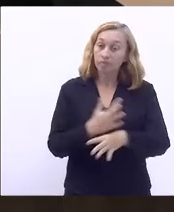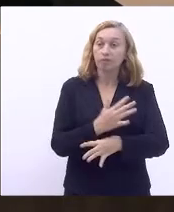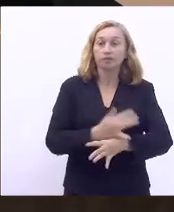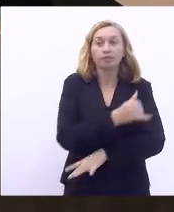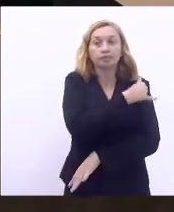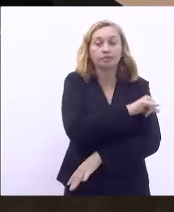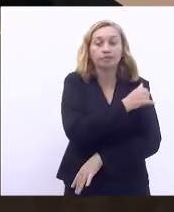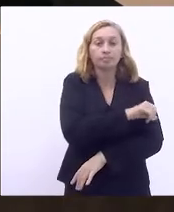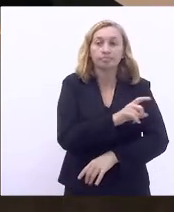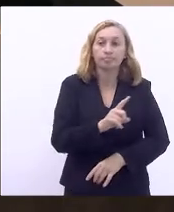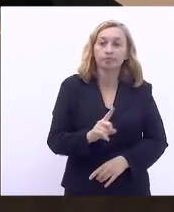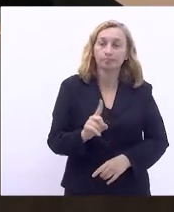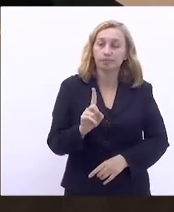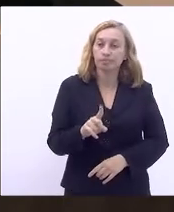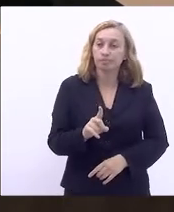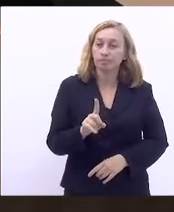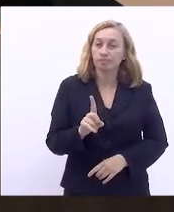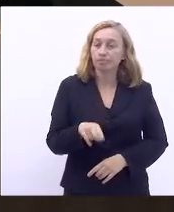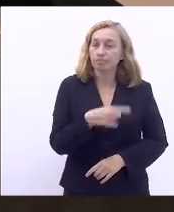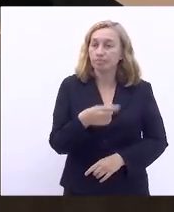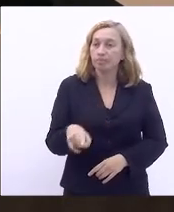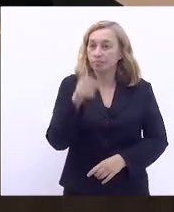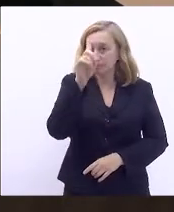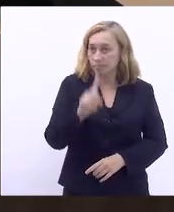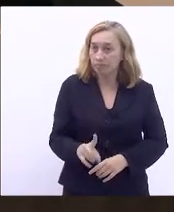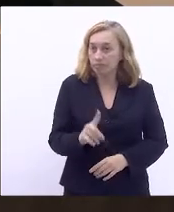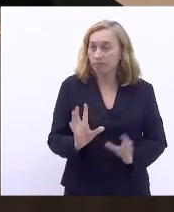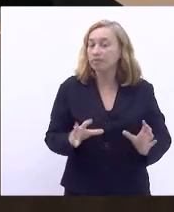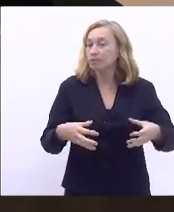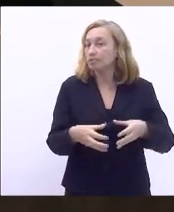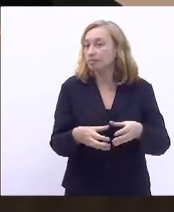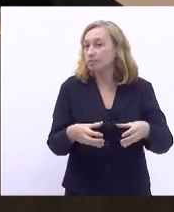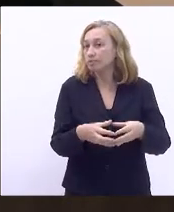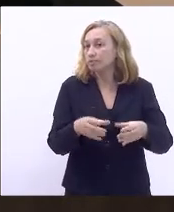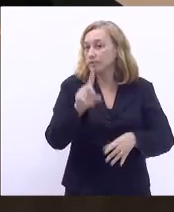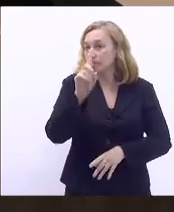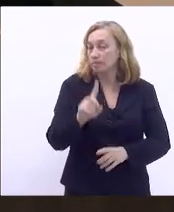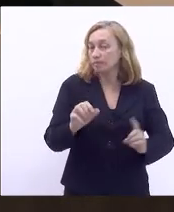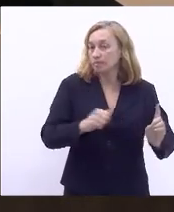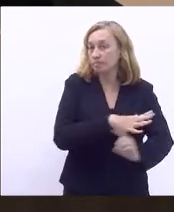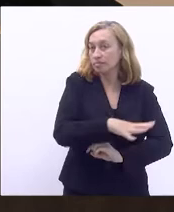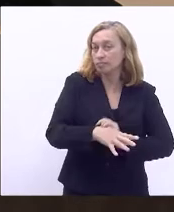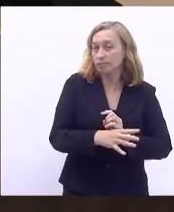de direitos coletivos, sociais e ambientais